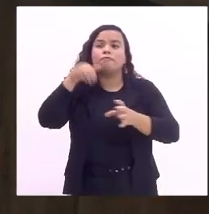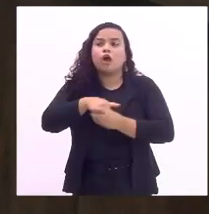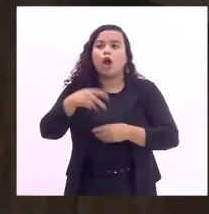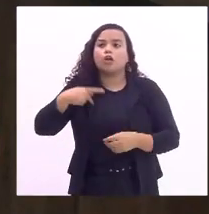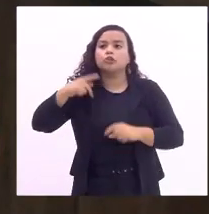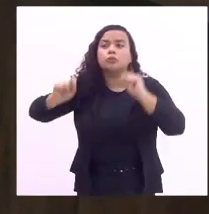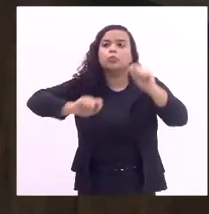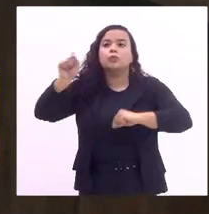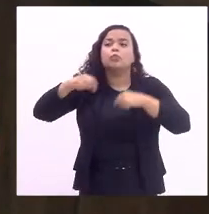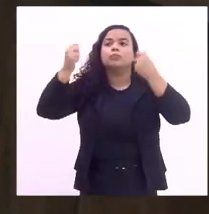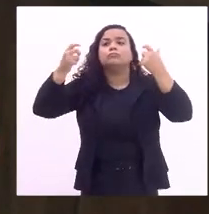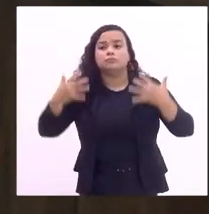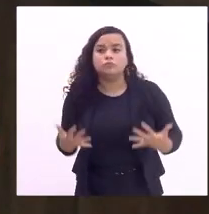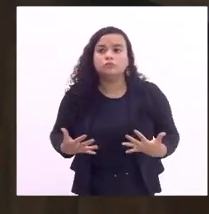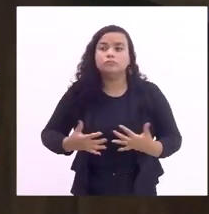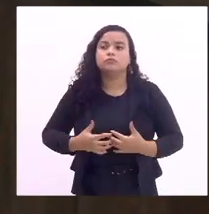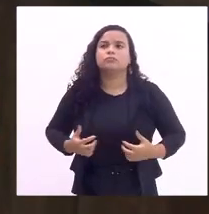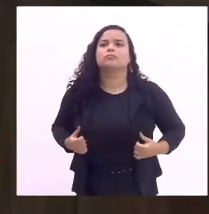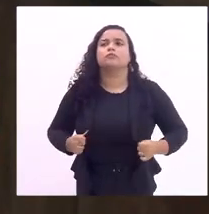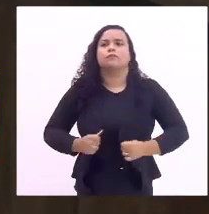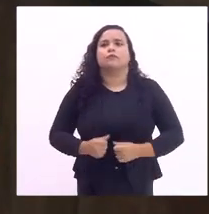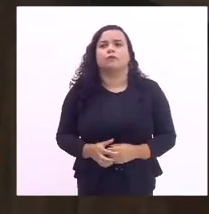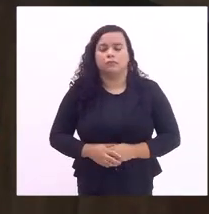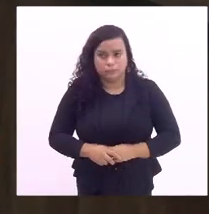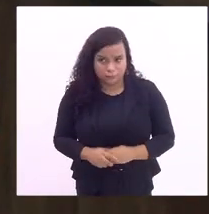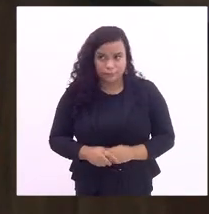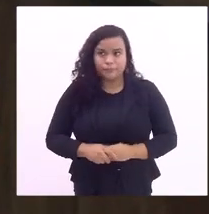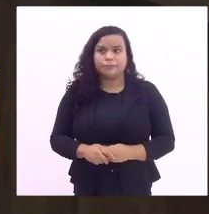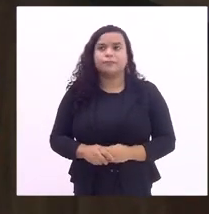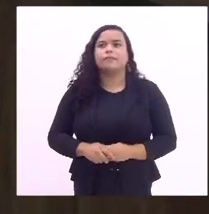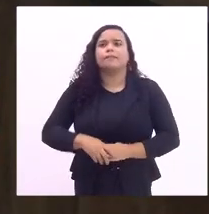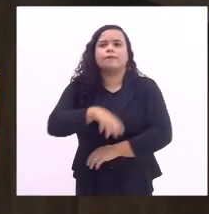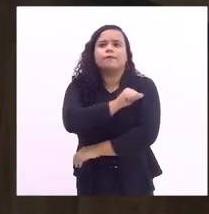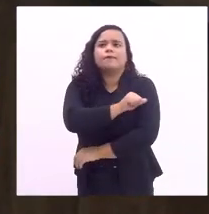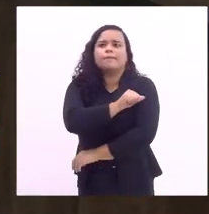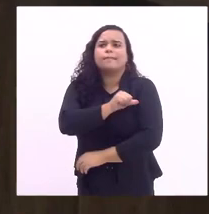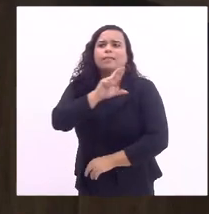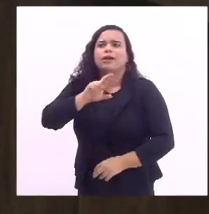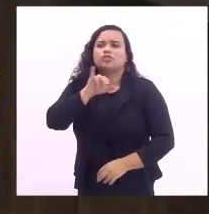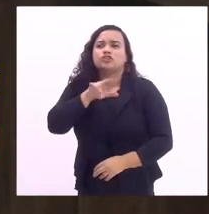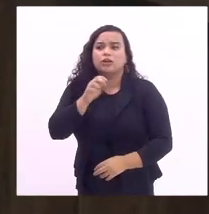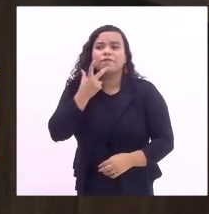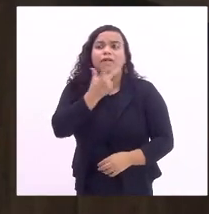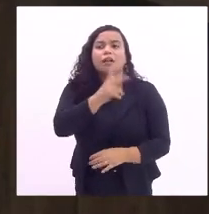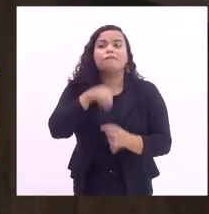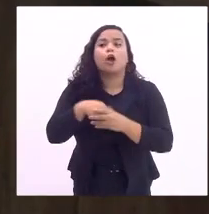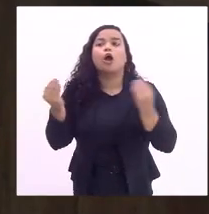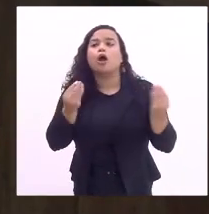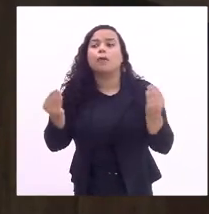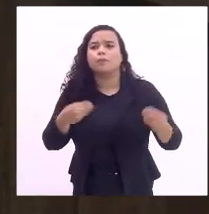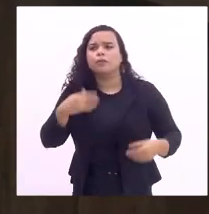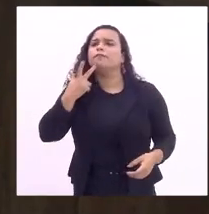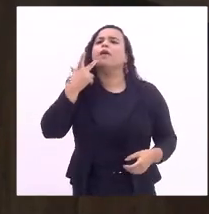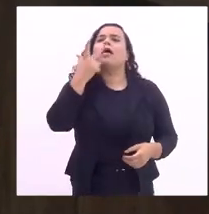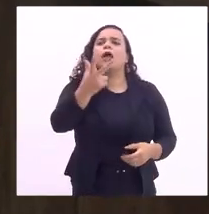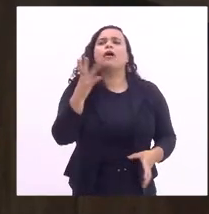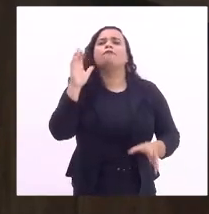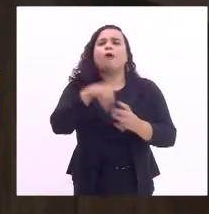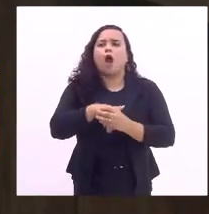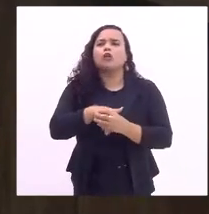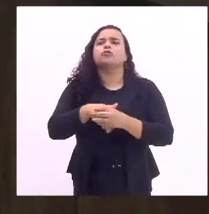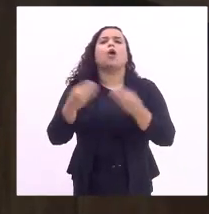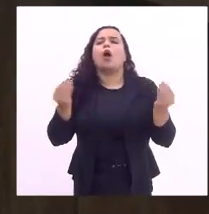som e falar assim, como vota a enfermeira Rejane? E eu chegar lá e votar. Voto